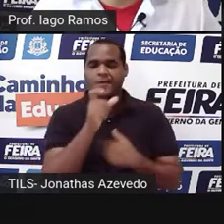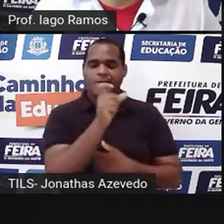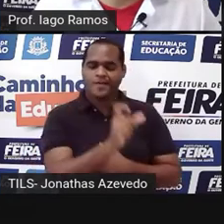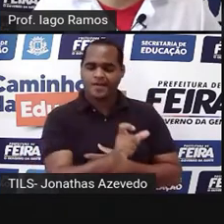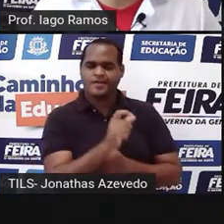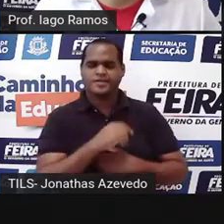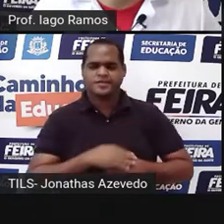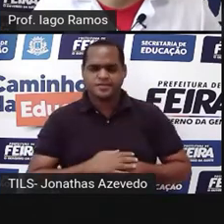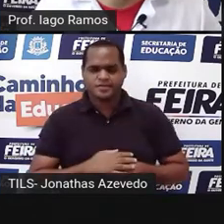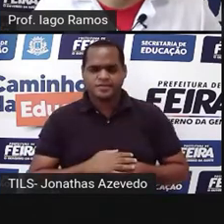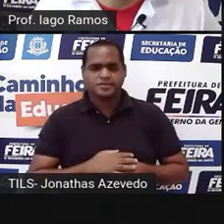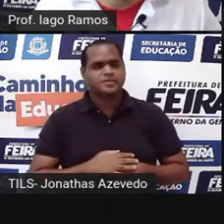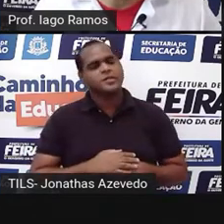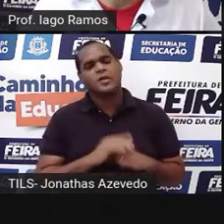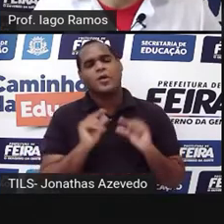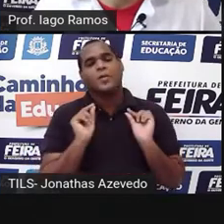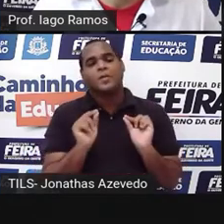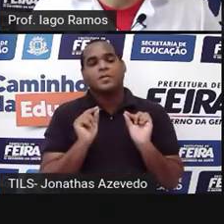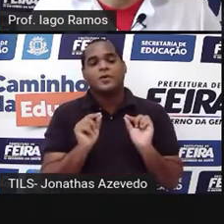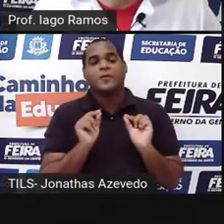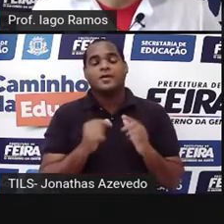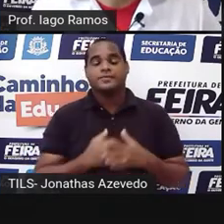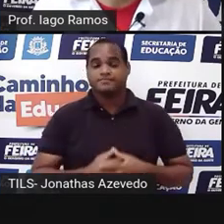que é que a gente está querendo dizer?